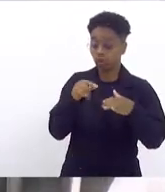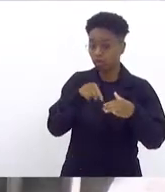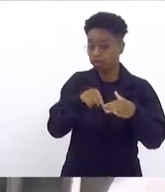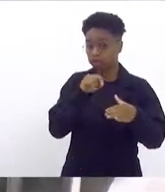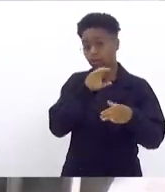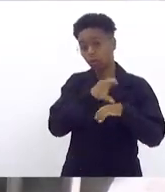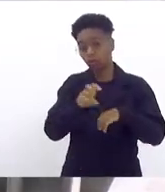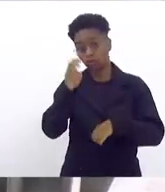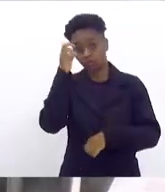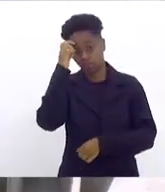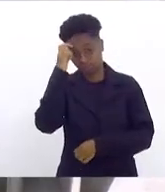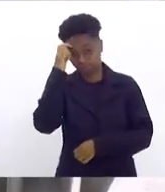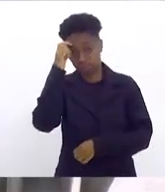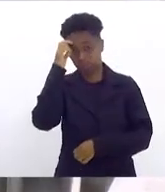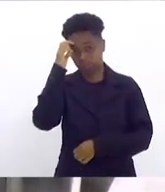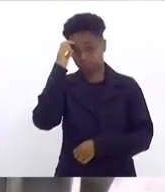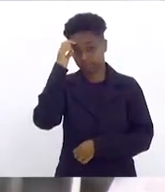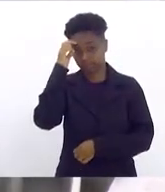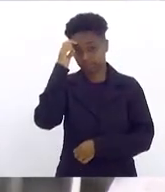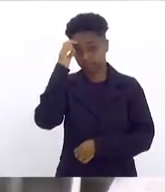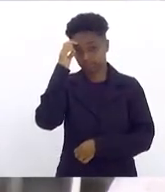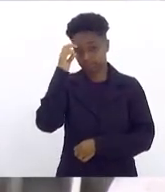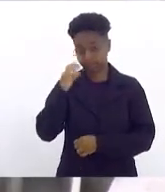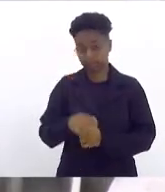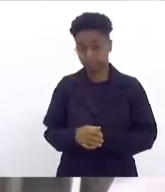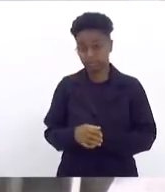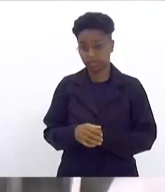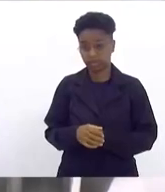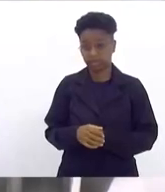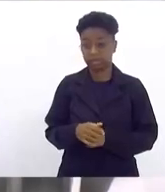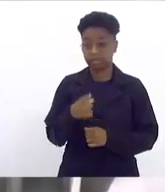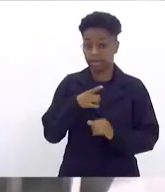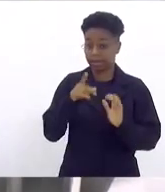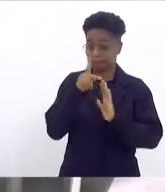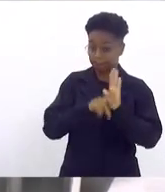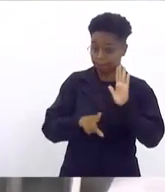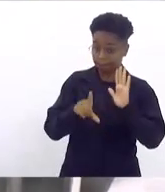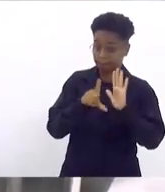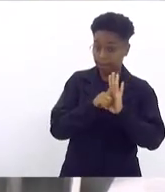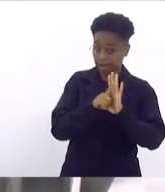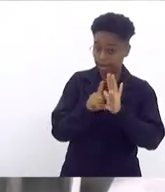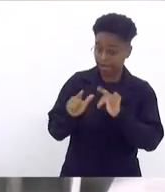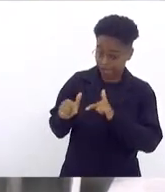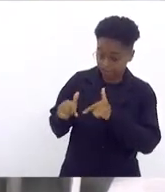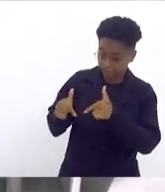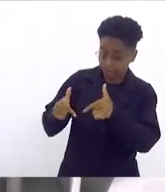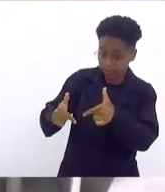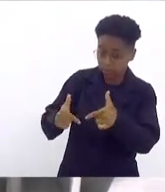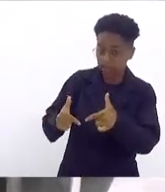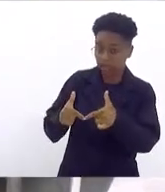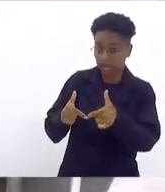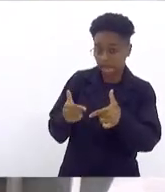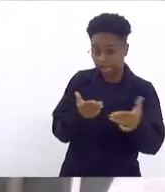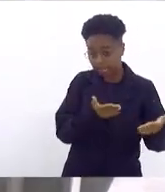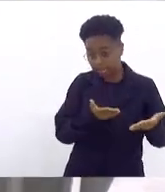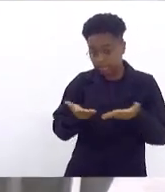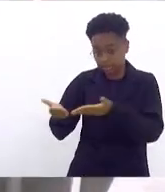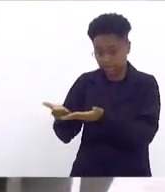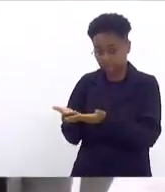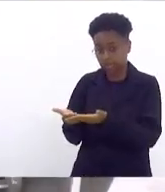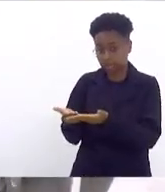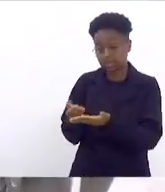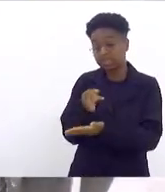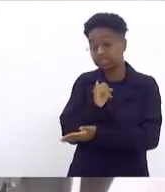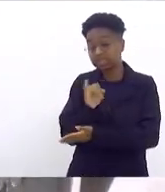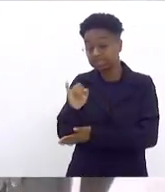Cultura, por onde certamente PLs com essa iniciativa vão passar, né? Se em